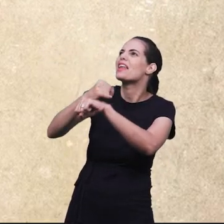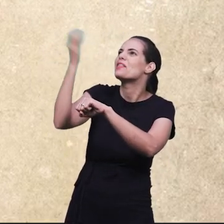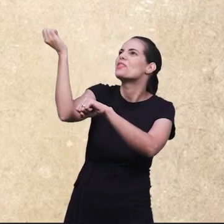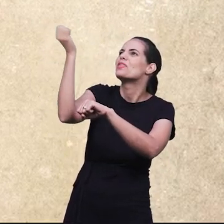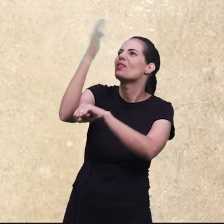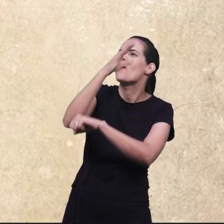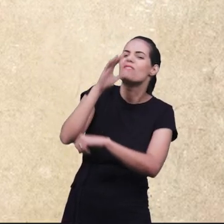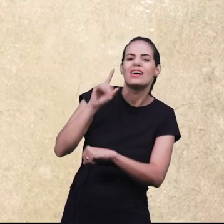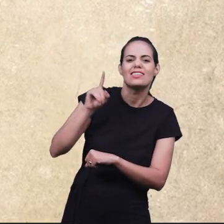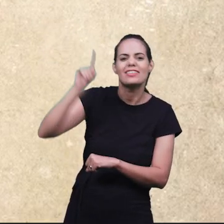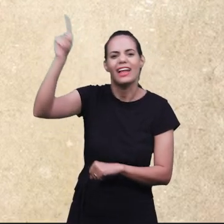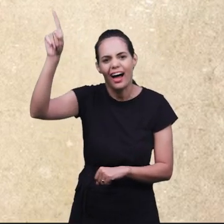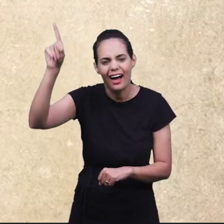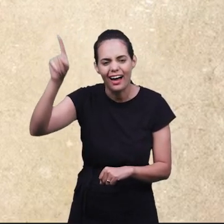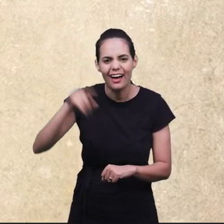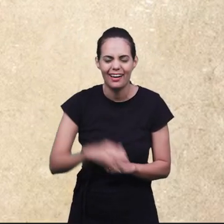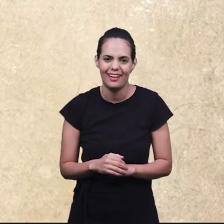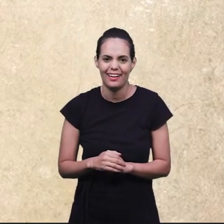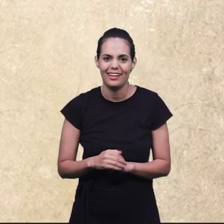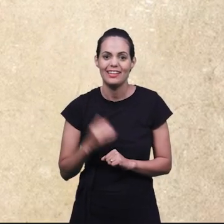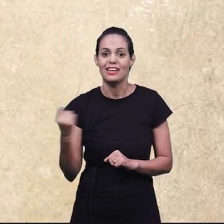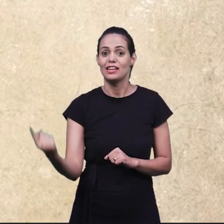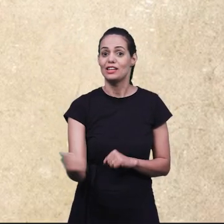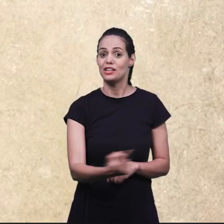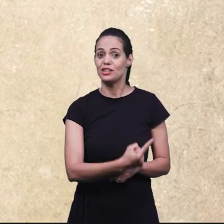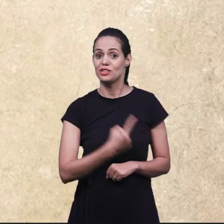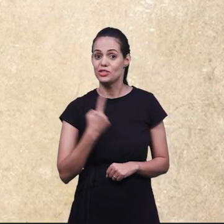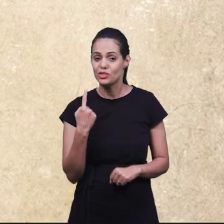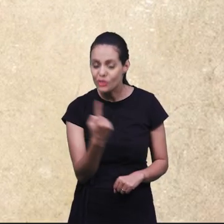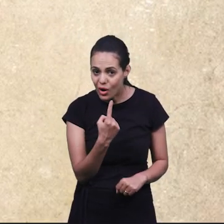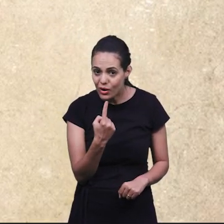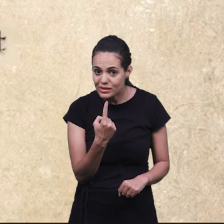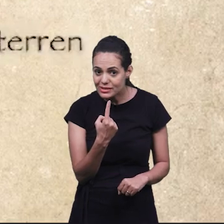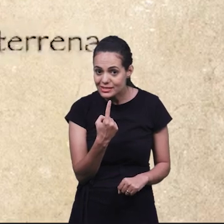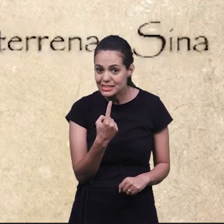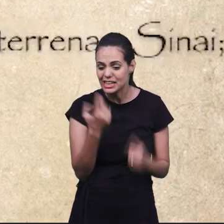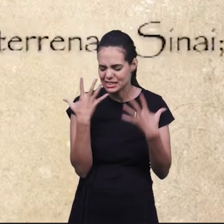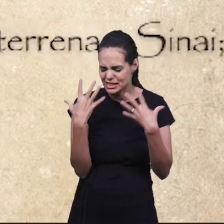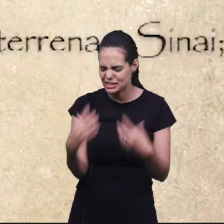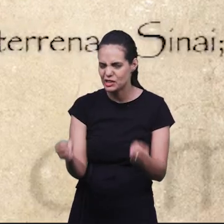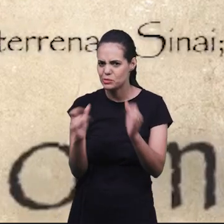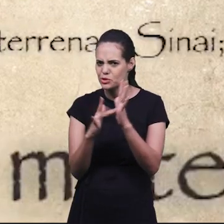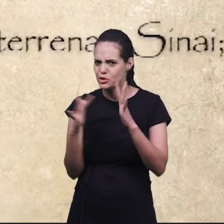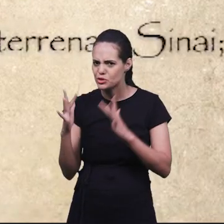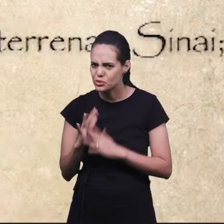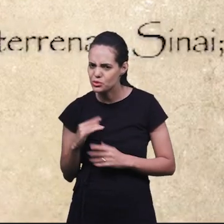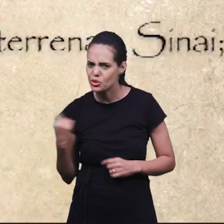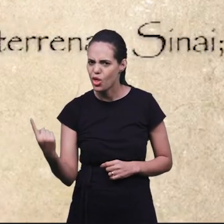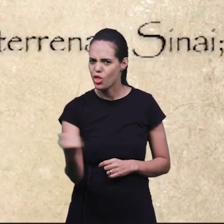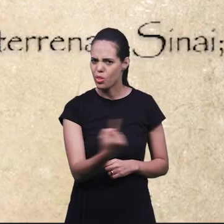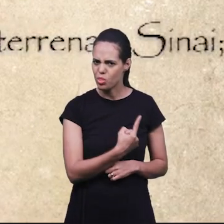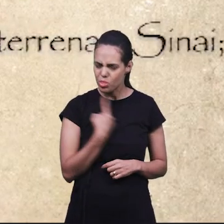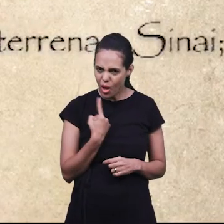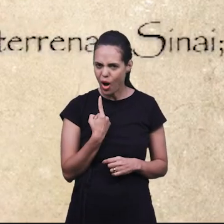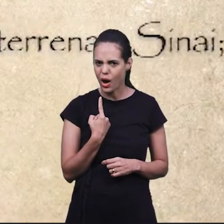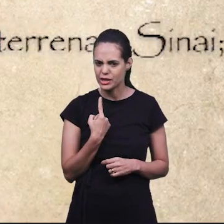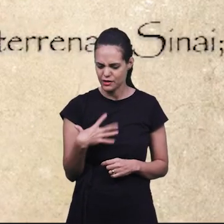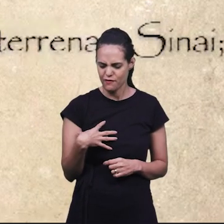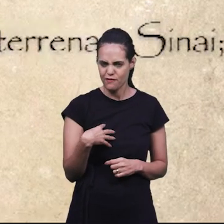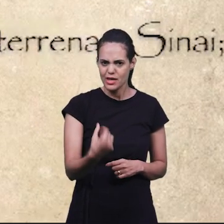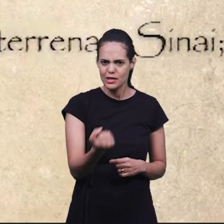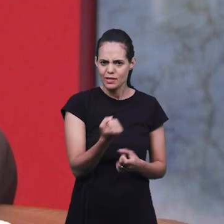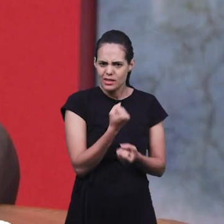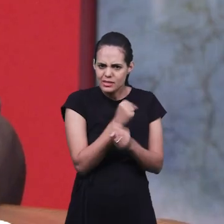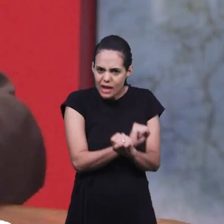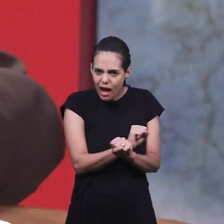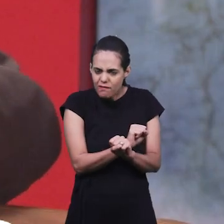na eternidade. E que nós que aceitamos o Senhor Jesus, não somos filhos da escrava,